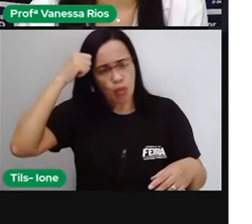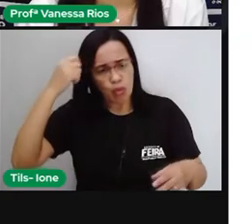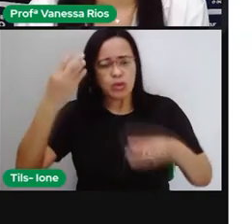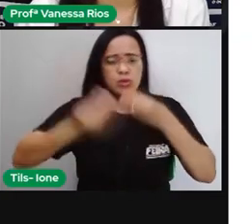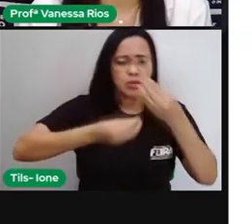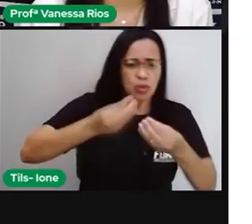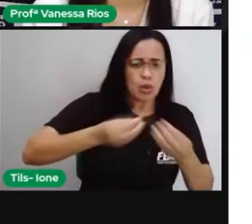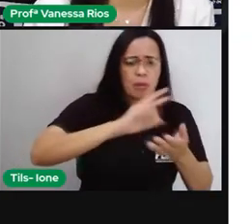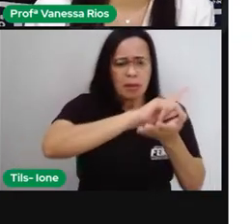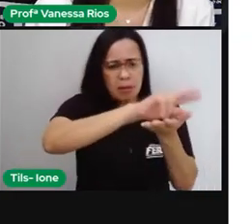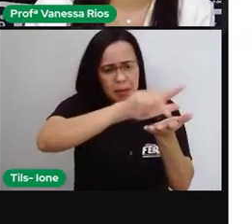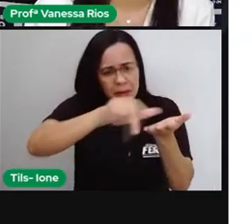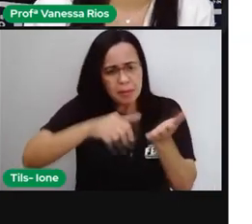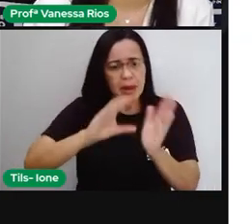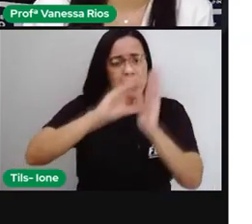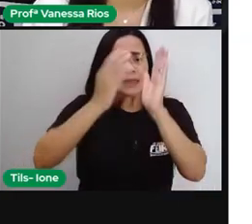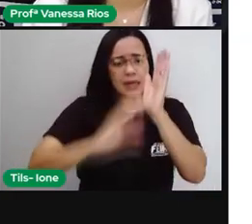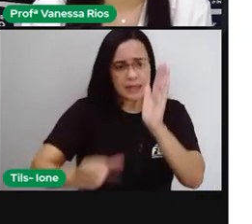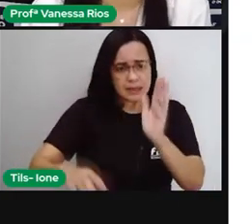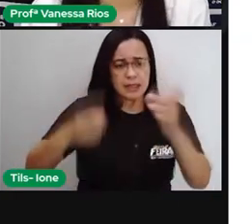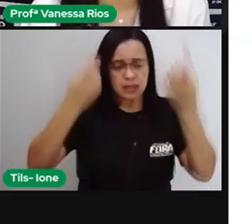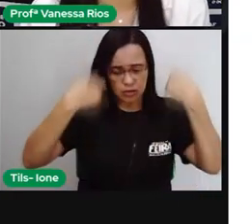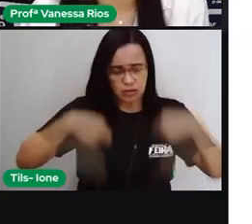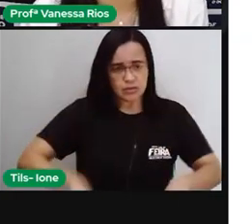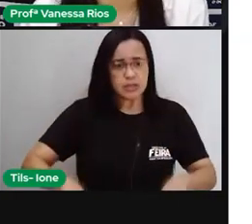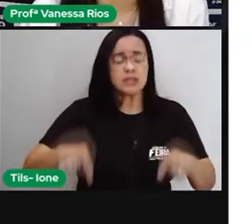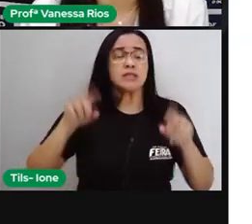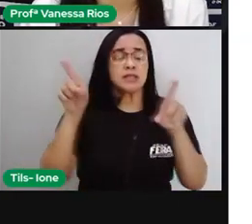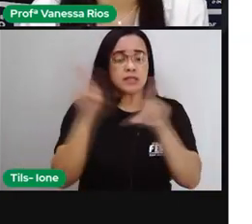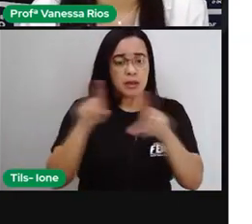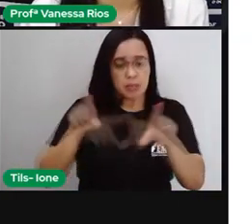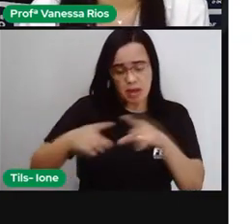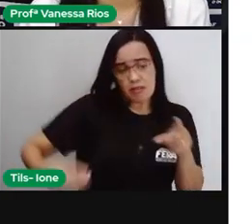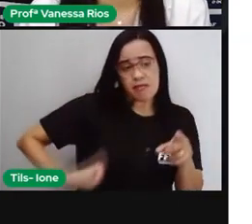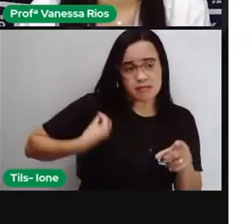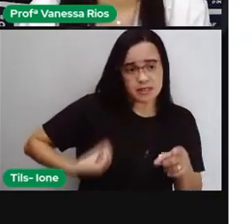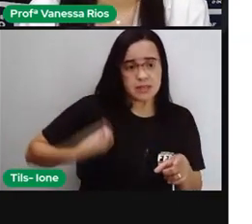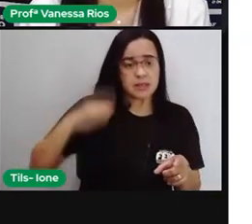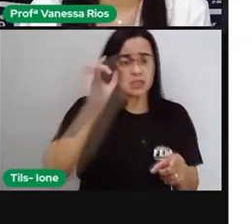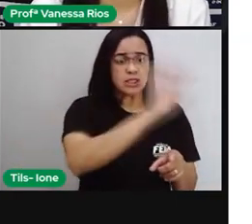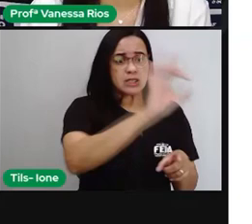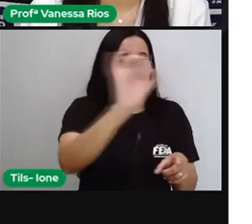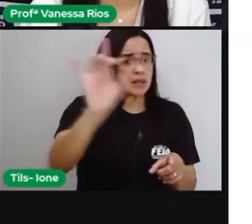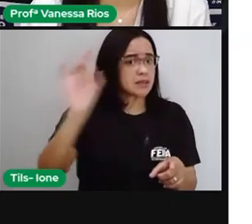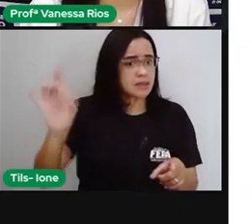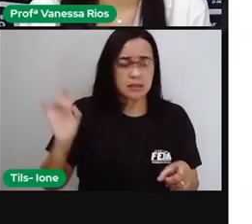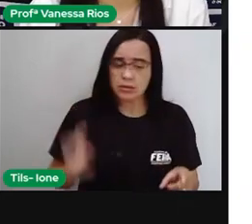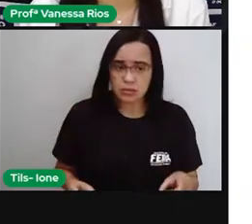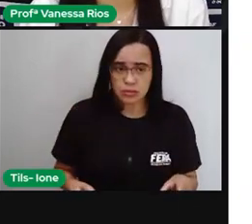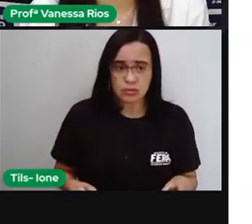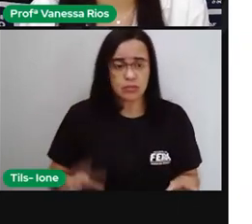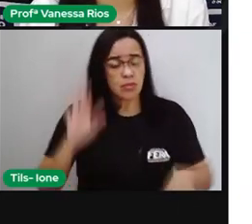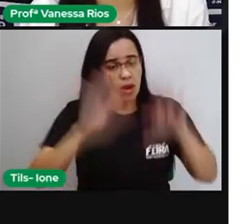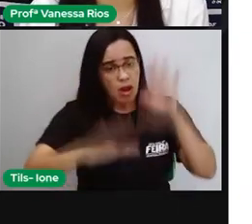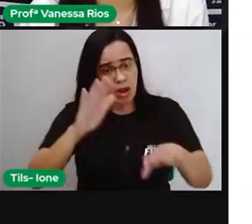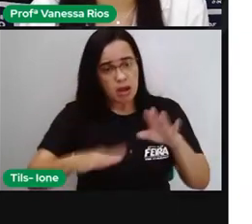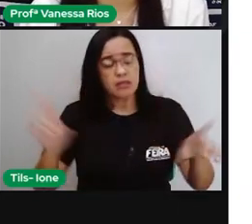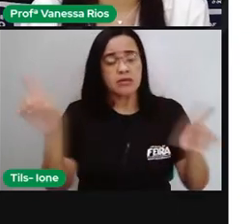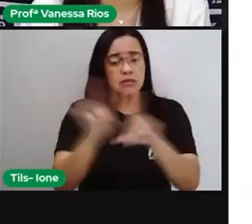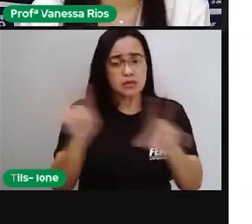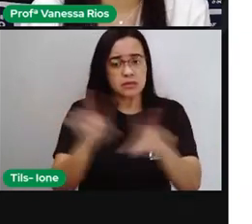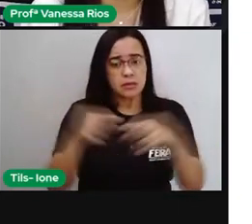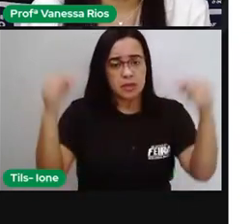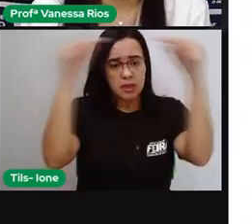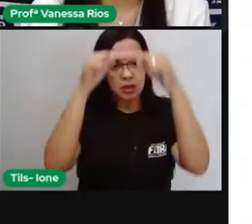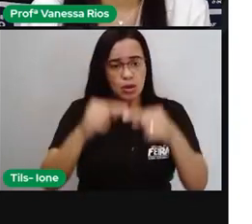aí às características físicas, biológicas de uma pessoa. E aí, às vezes, também, né, as pessoas associam isso